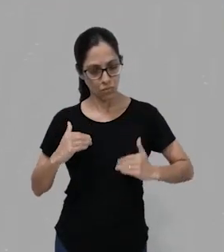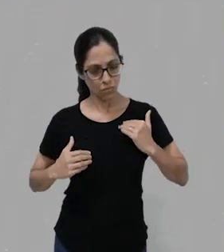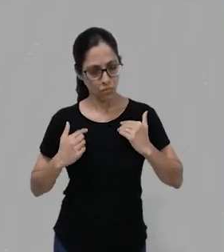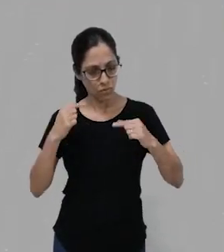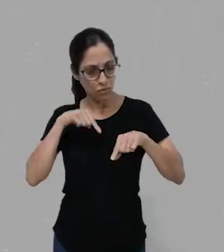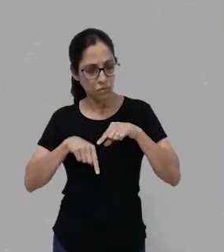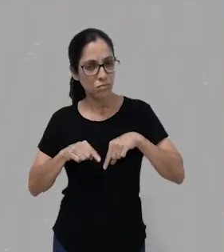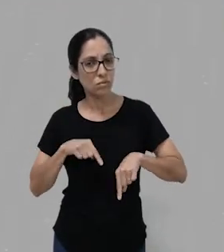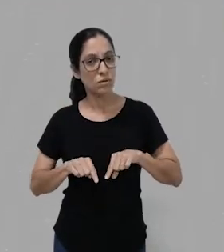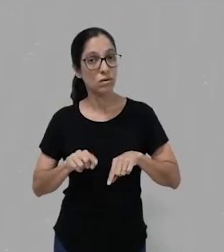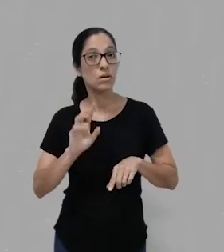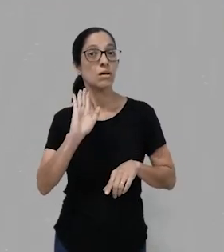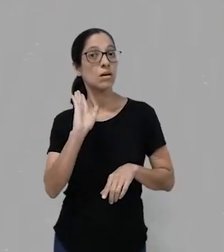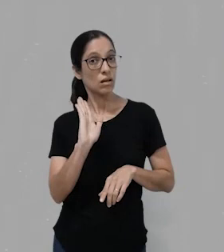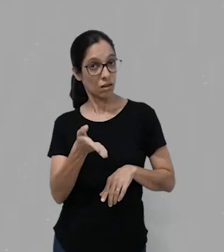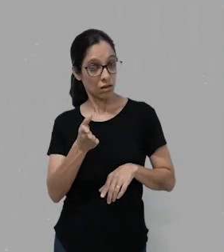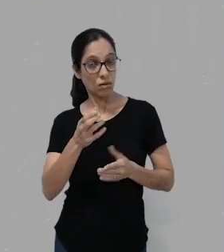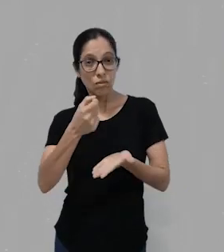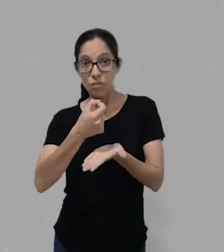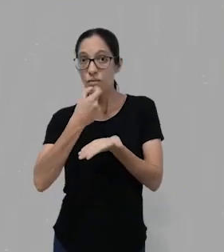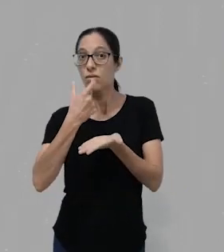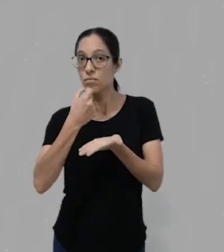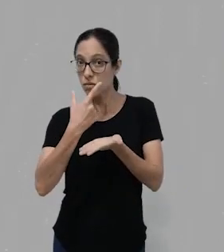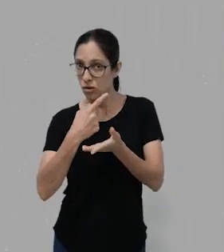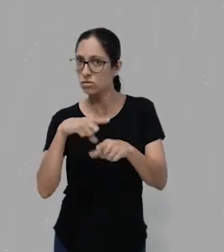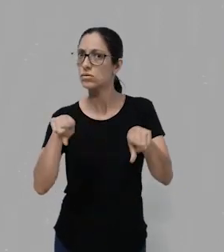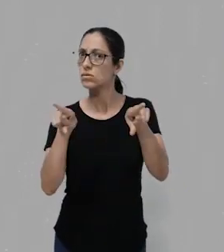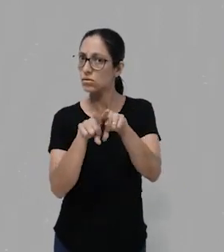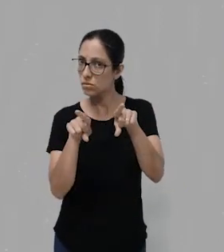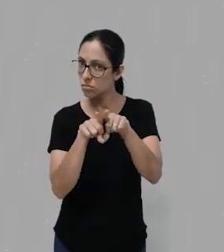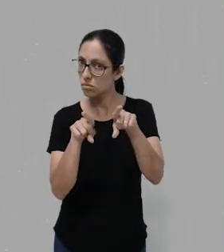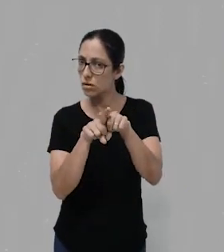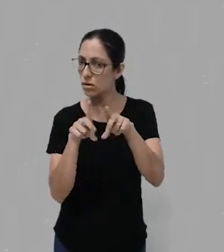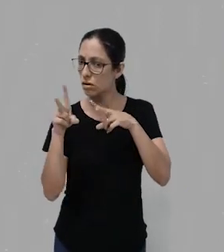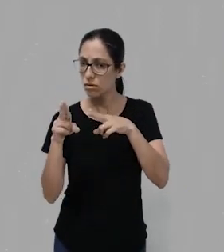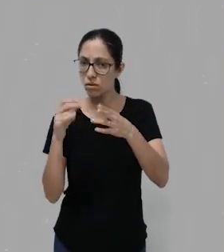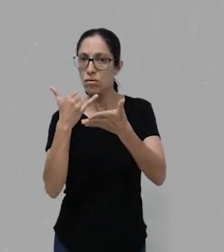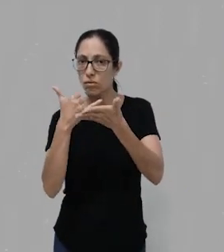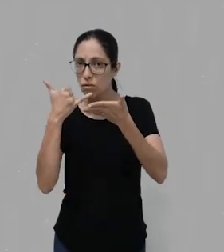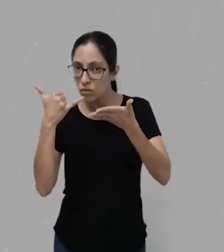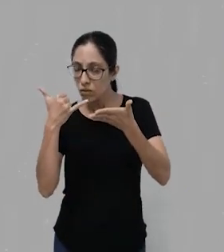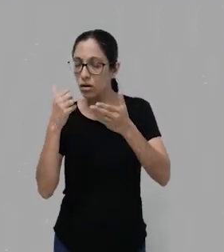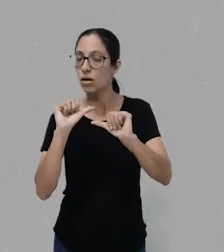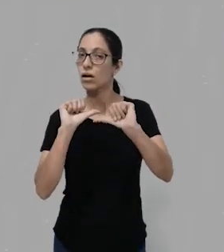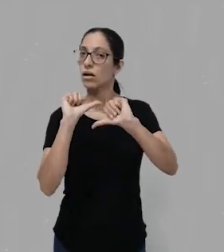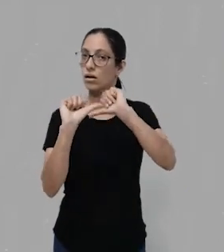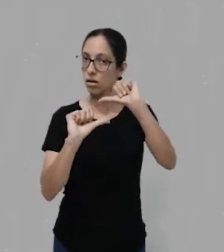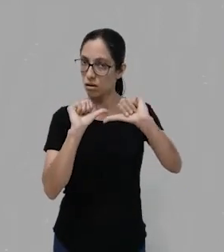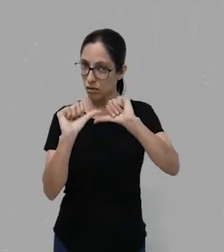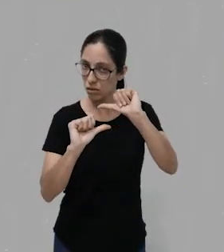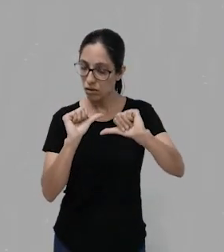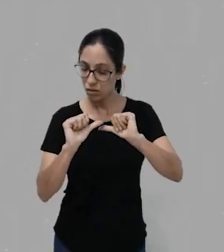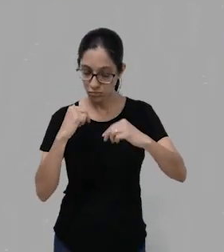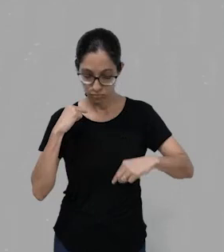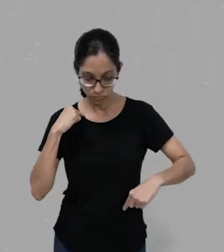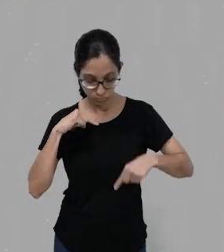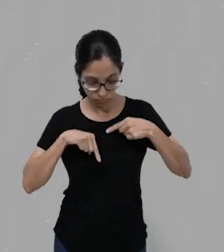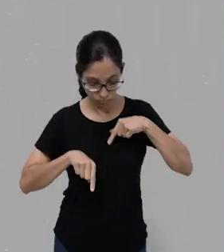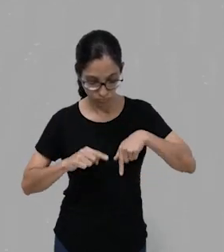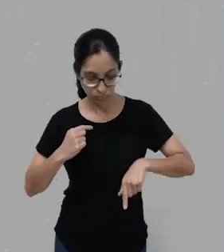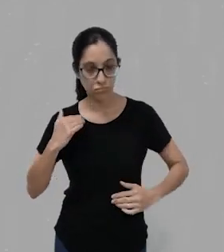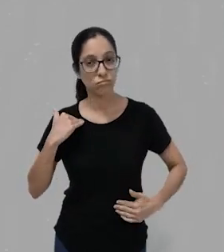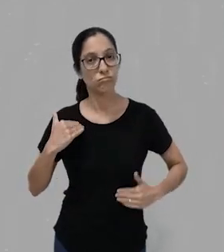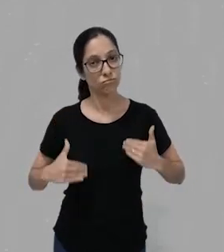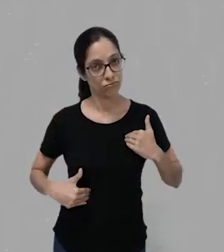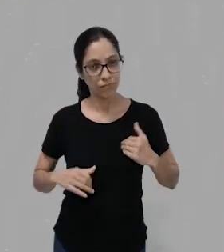remédios são drogas. Os remédios têm essa capacidade de alterar o funcionamento do nosso organismo.